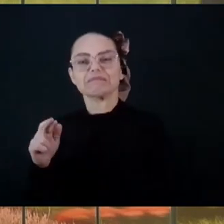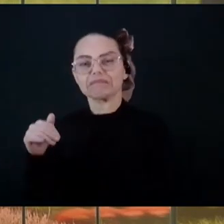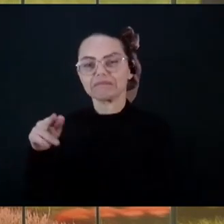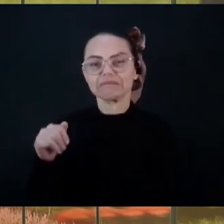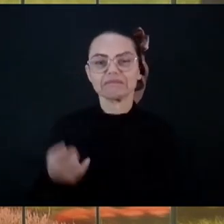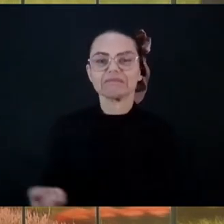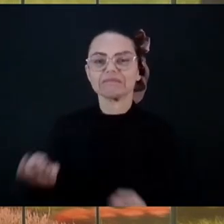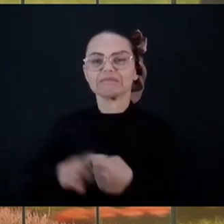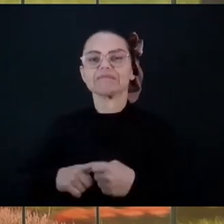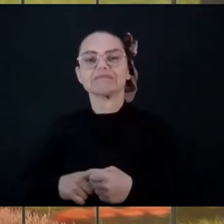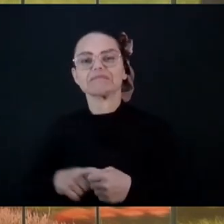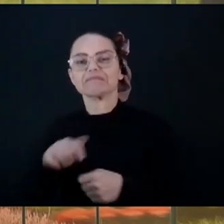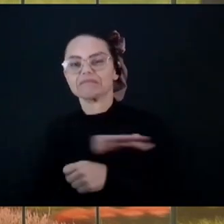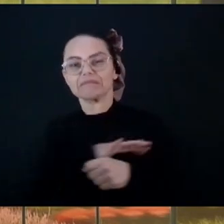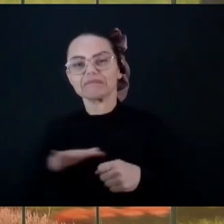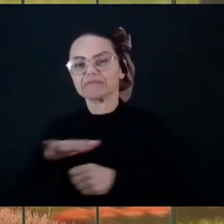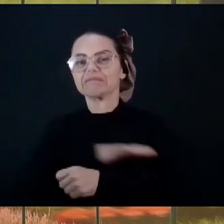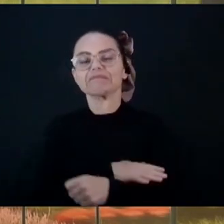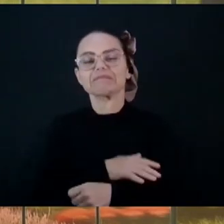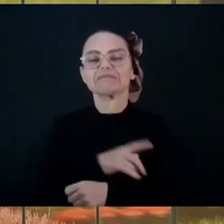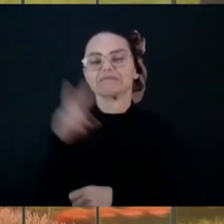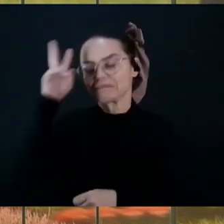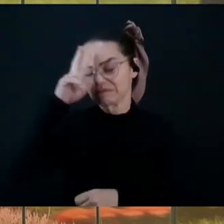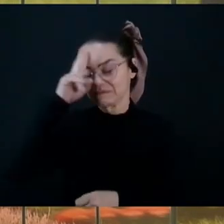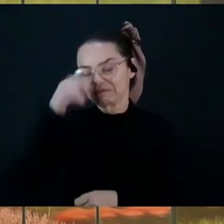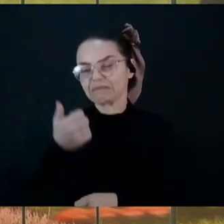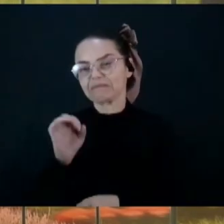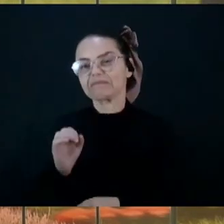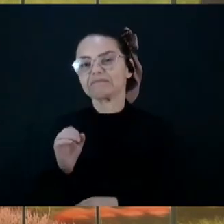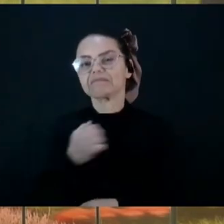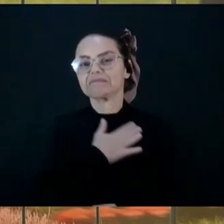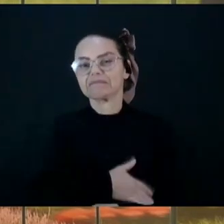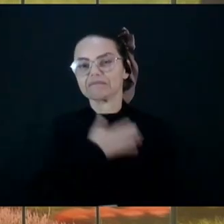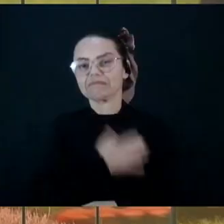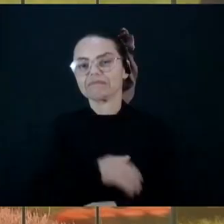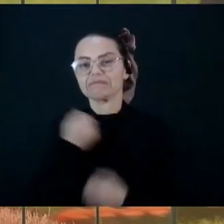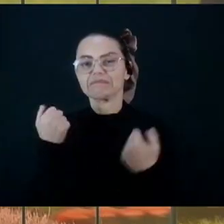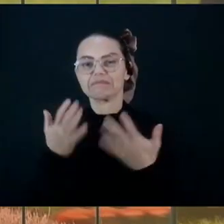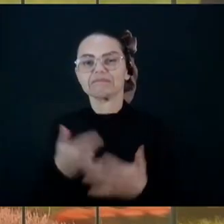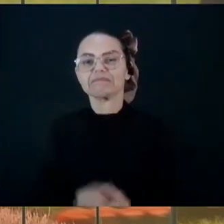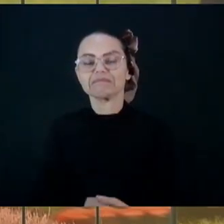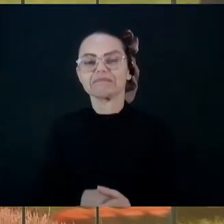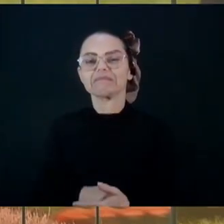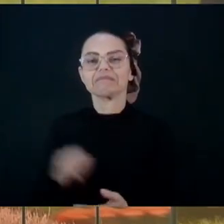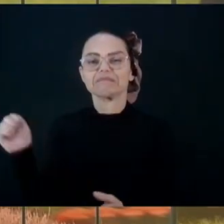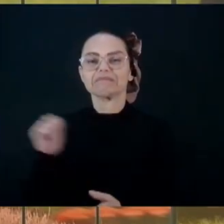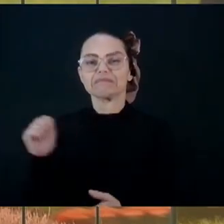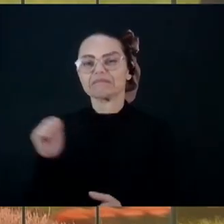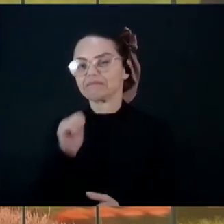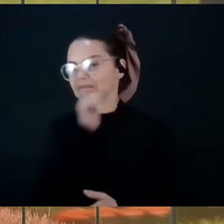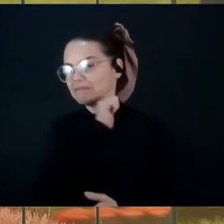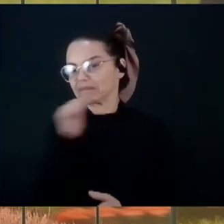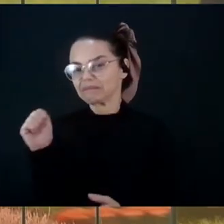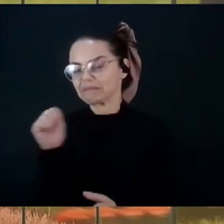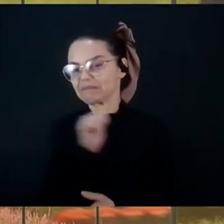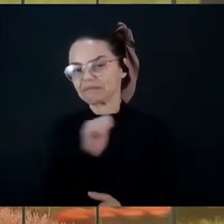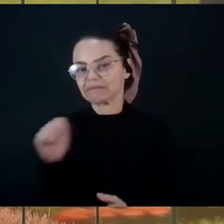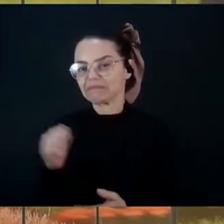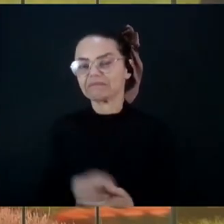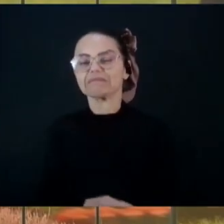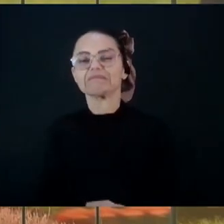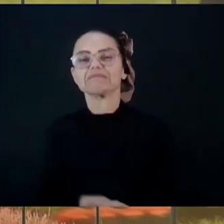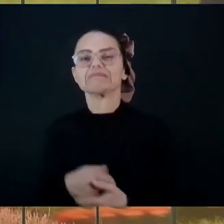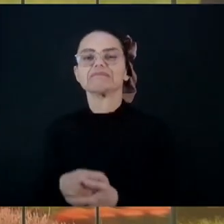segunda-feira, dia 10 de agosto, fora de casa contra o Anápolis. Então dá tempo para poder descansar aí todos os